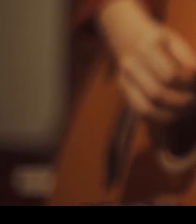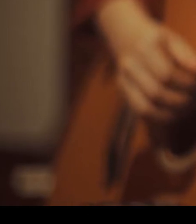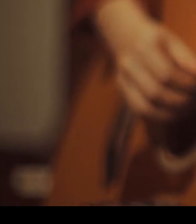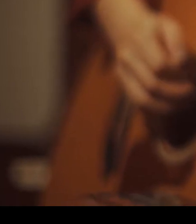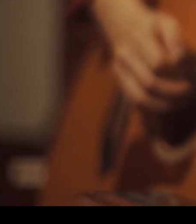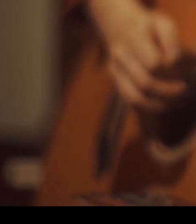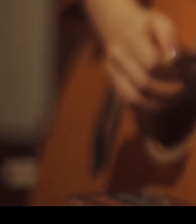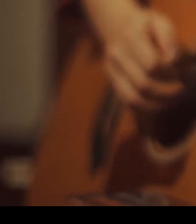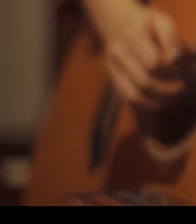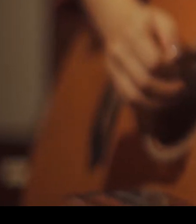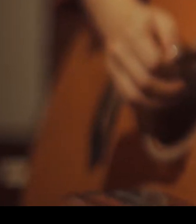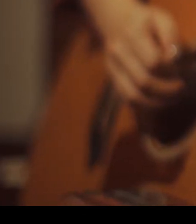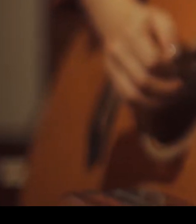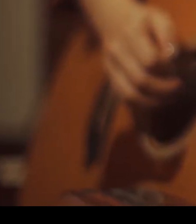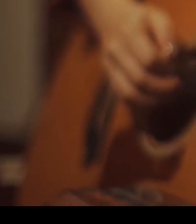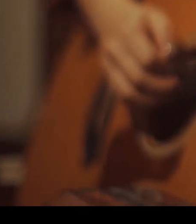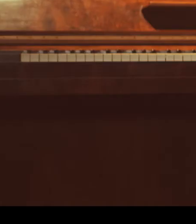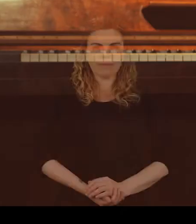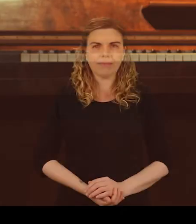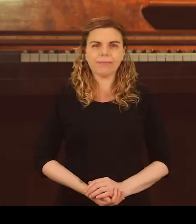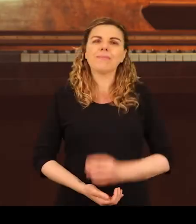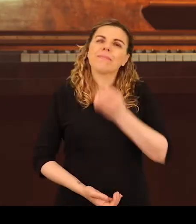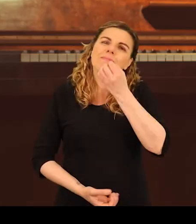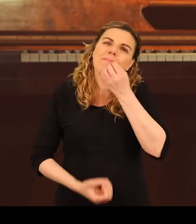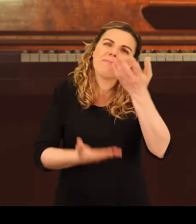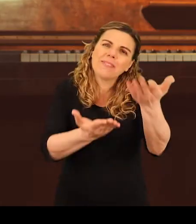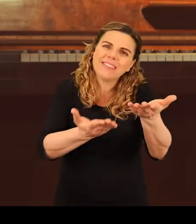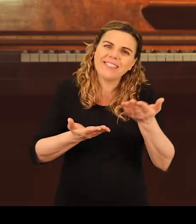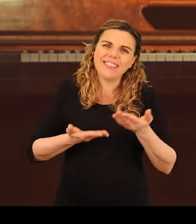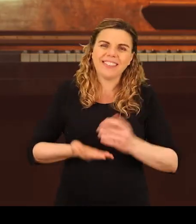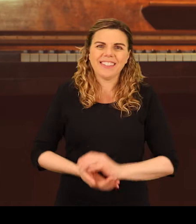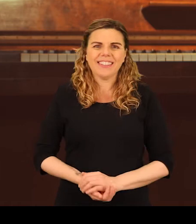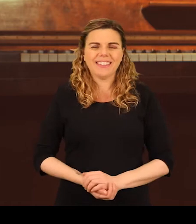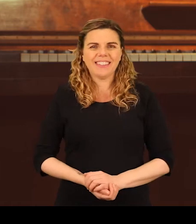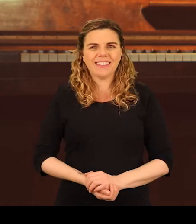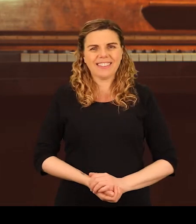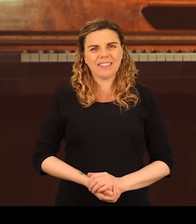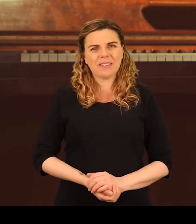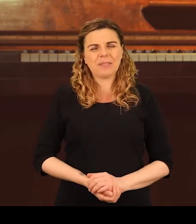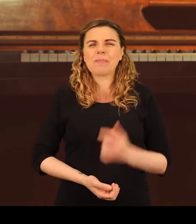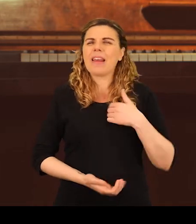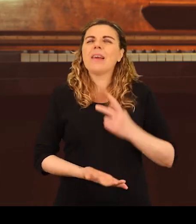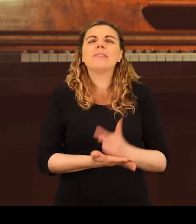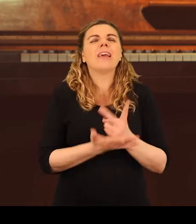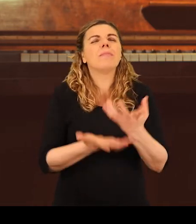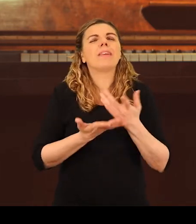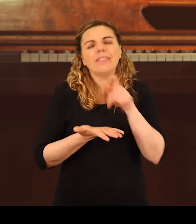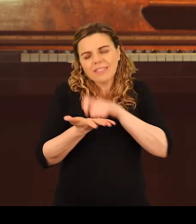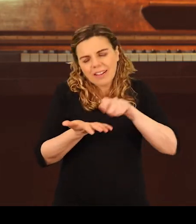Detalhe de suas mãos. Sem o violão. Bem-vindo. Une as mãos. Eu sempre quis falar de